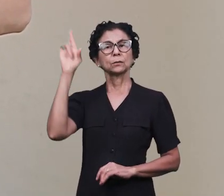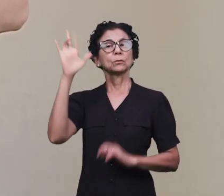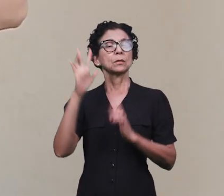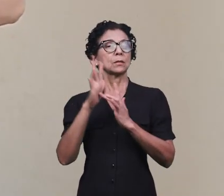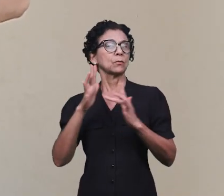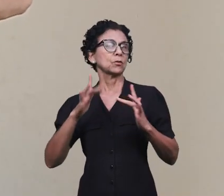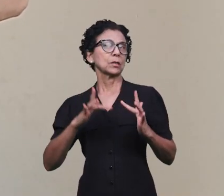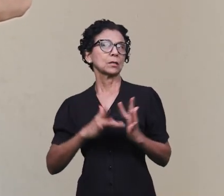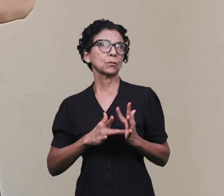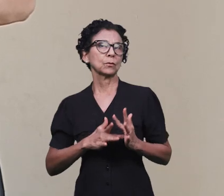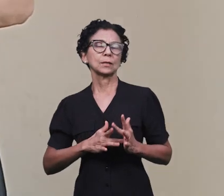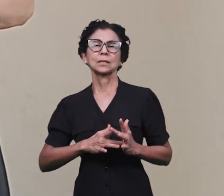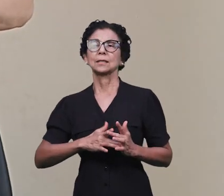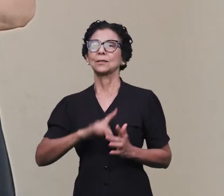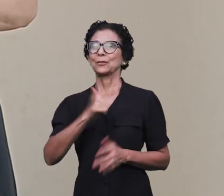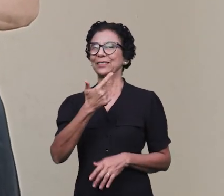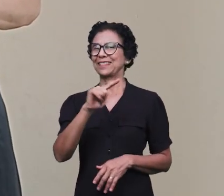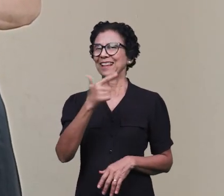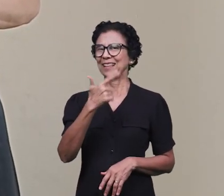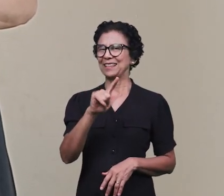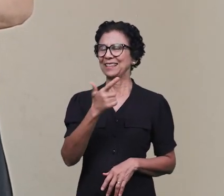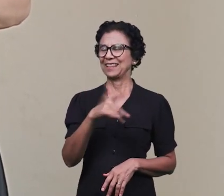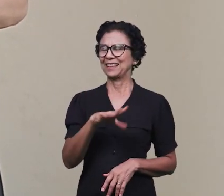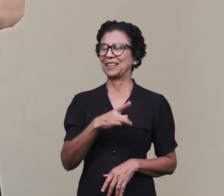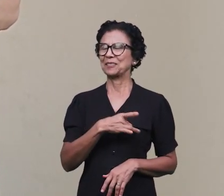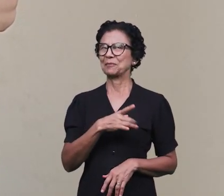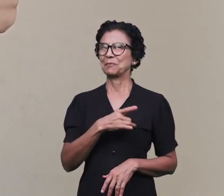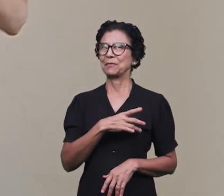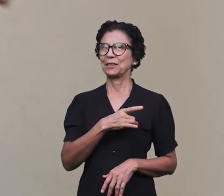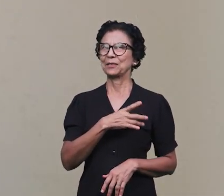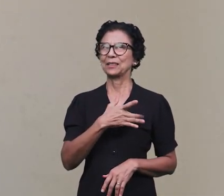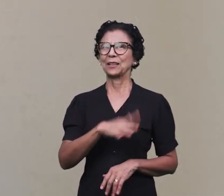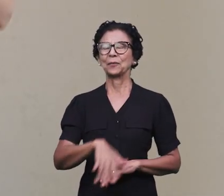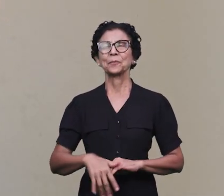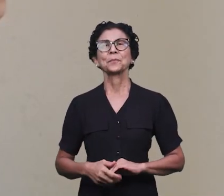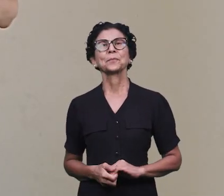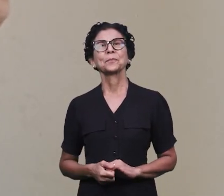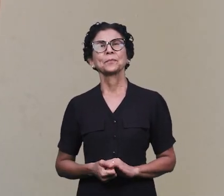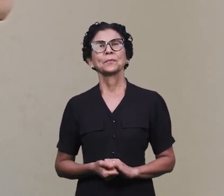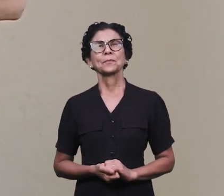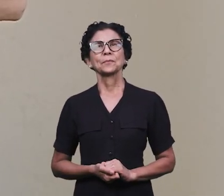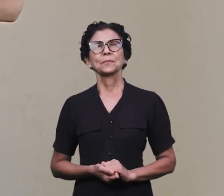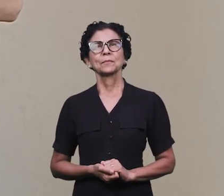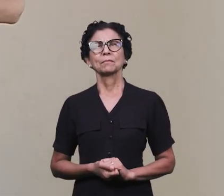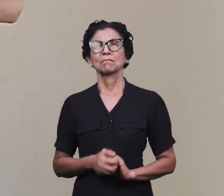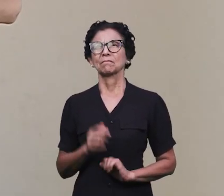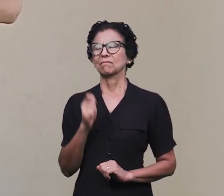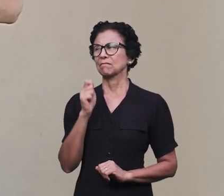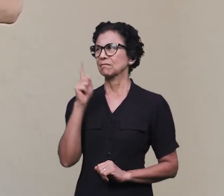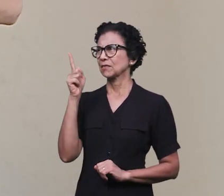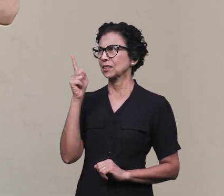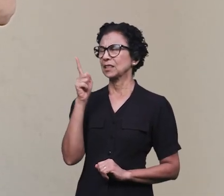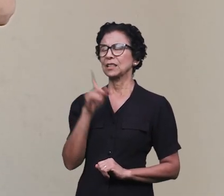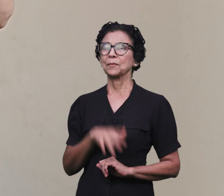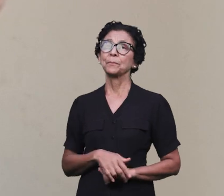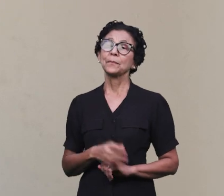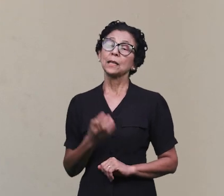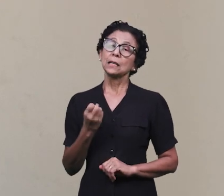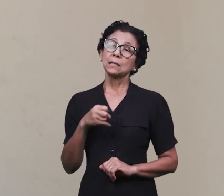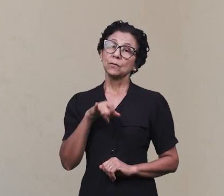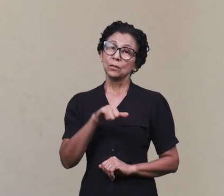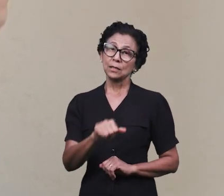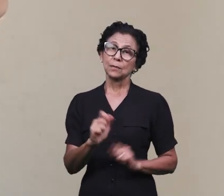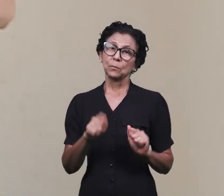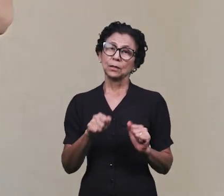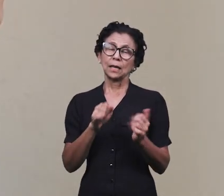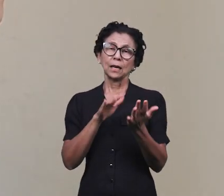Senhor Jesus. Veja que é um recurso muito simples, é um palito de picolé e uma impressão. Caso as irmãs não tenham impressora, as